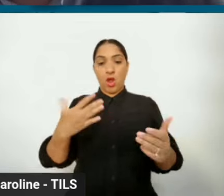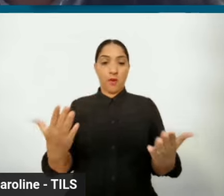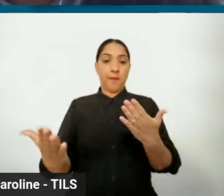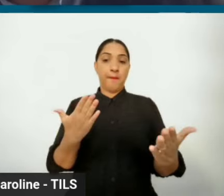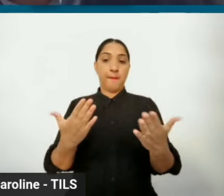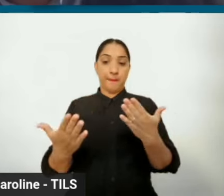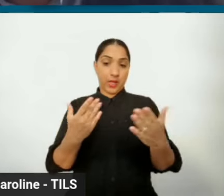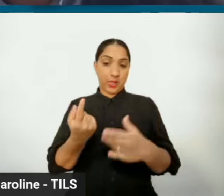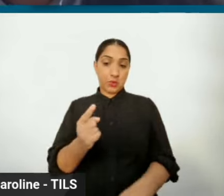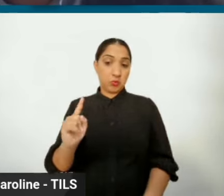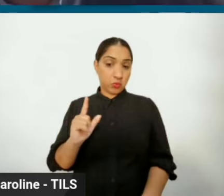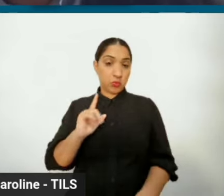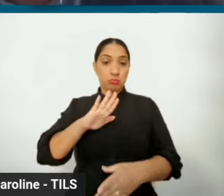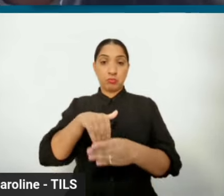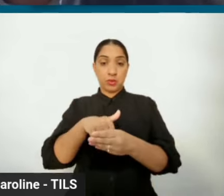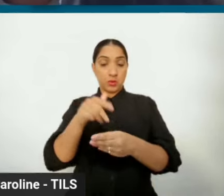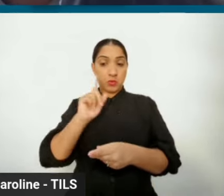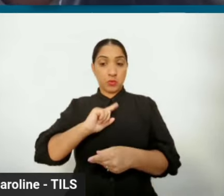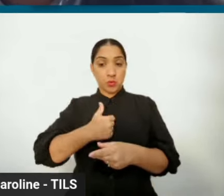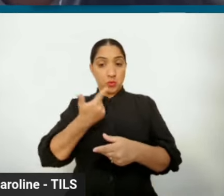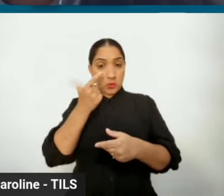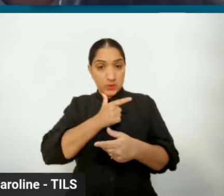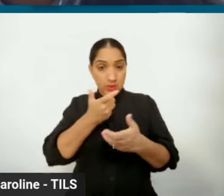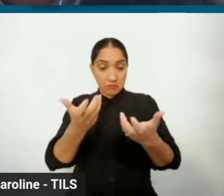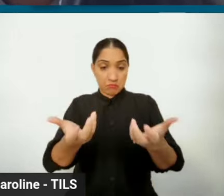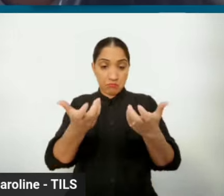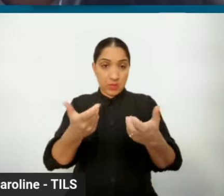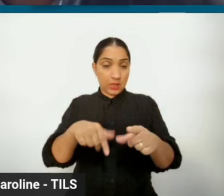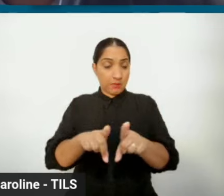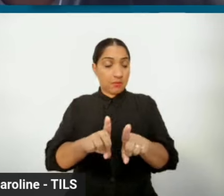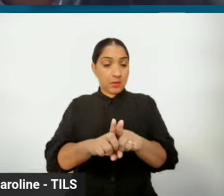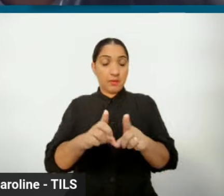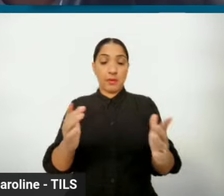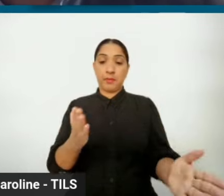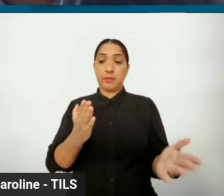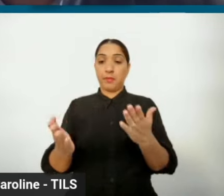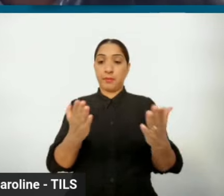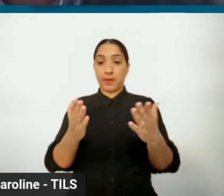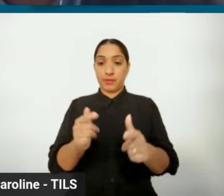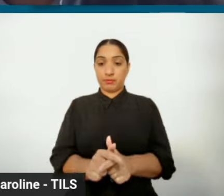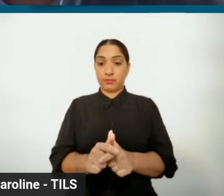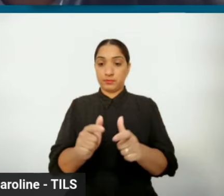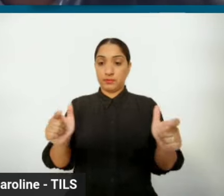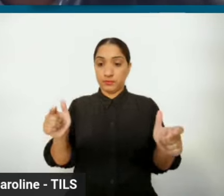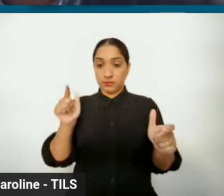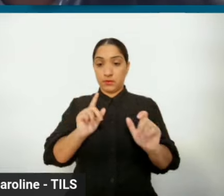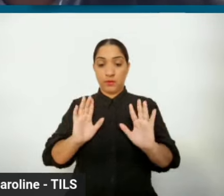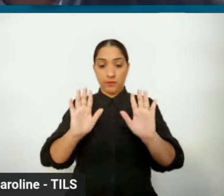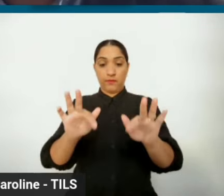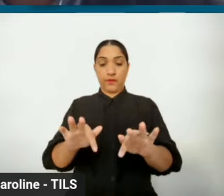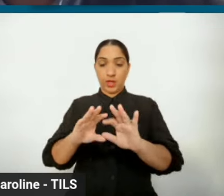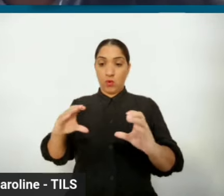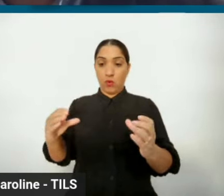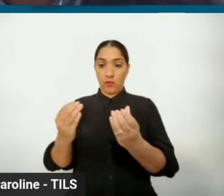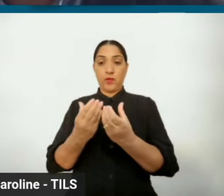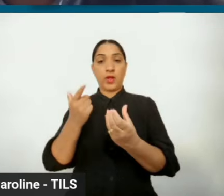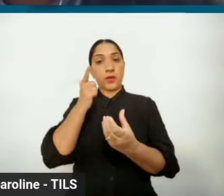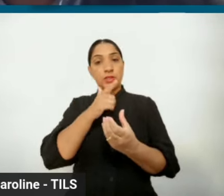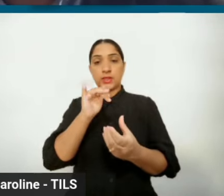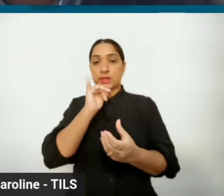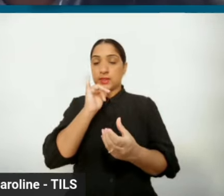vamos continuar fazendo esse trabalho, inclusive, assim que finalizar o período das convenções, quando as pessoas deixam de